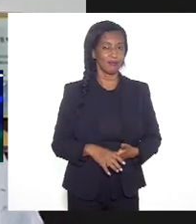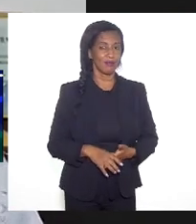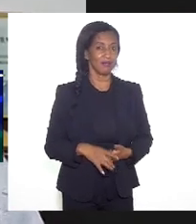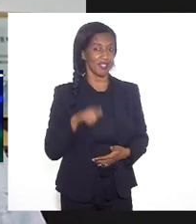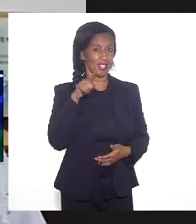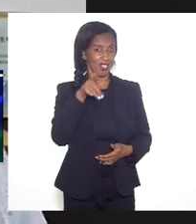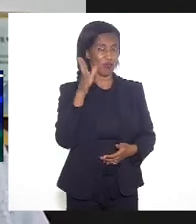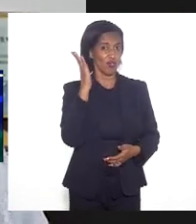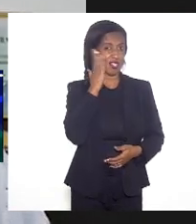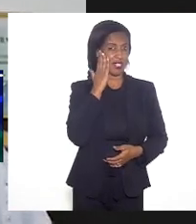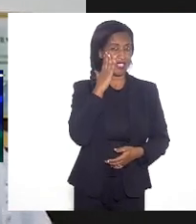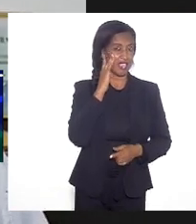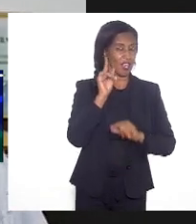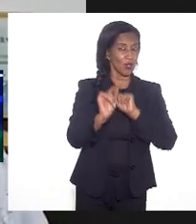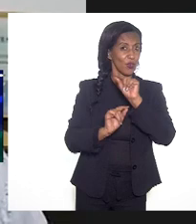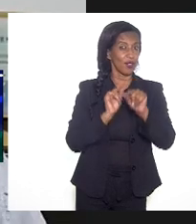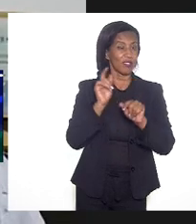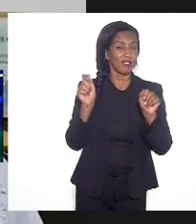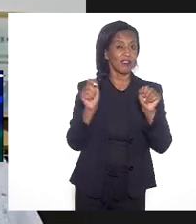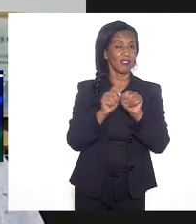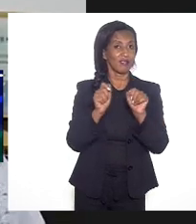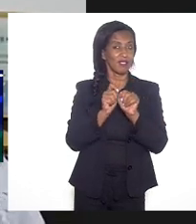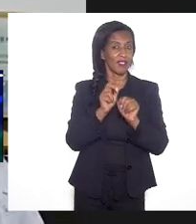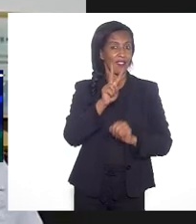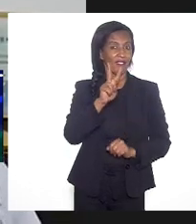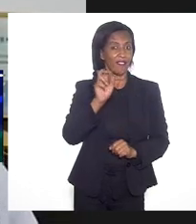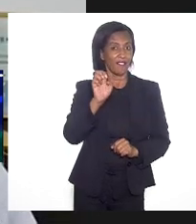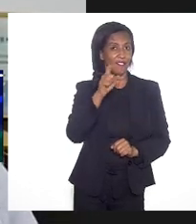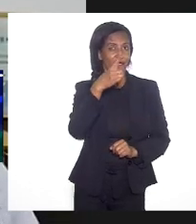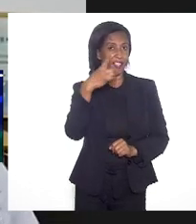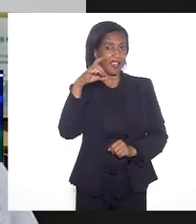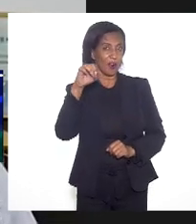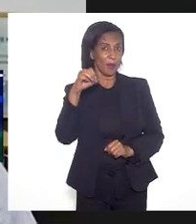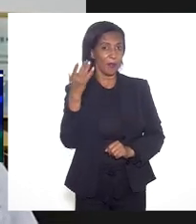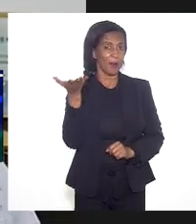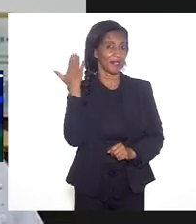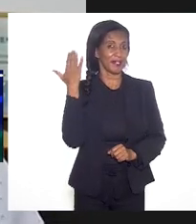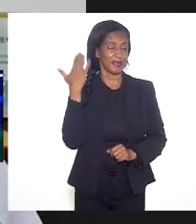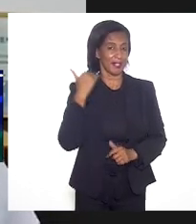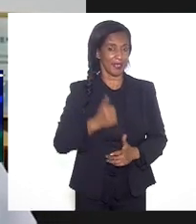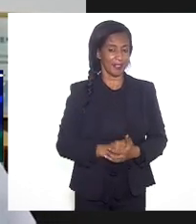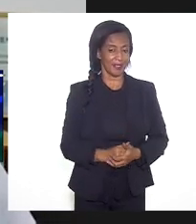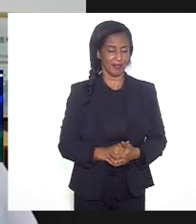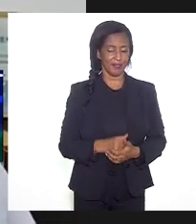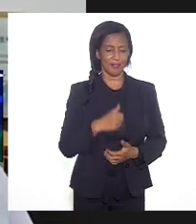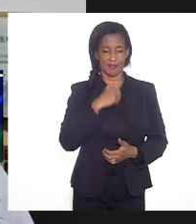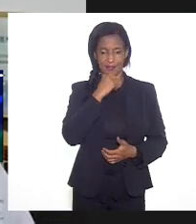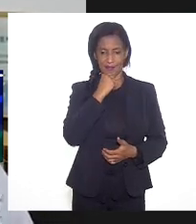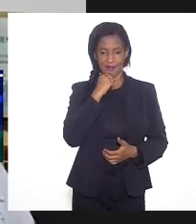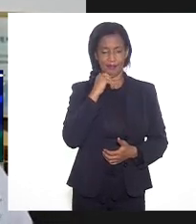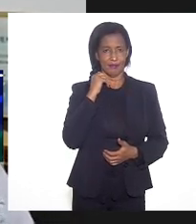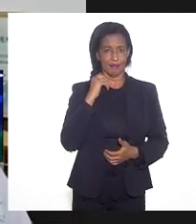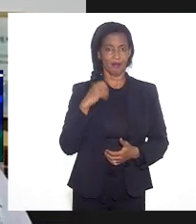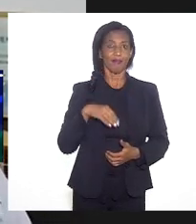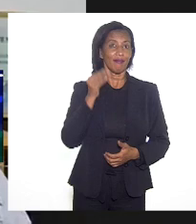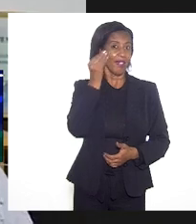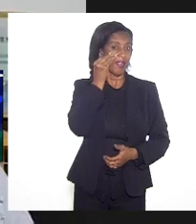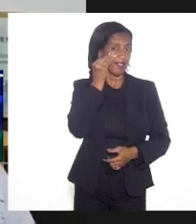Eu sei o que vocês fizeram no verão passado. Belíssimo filme, deputado